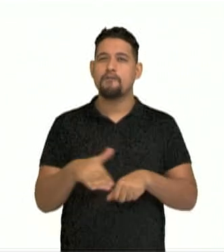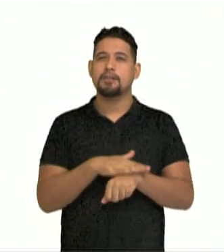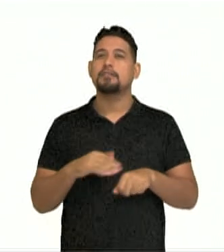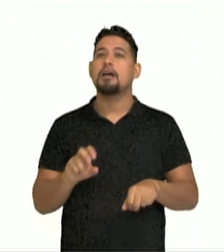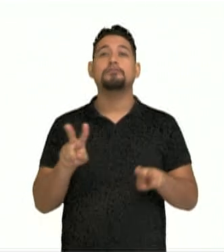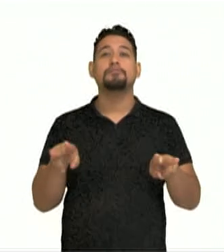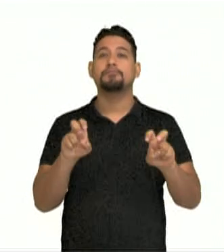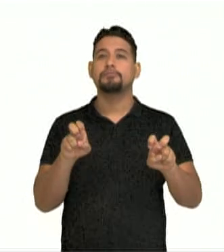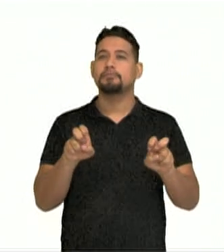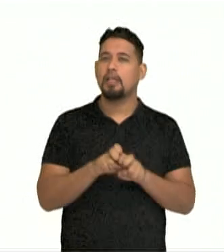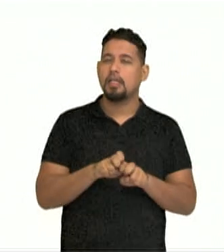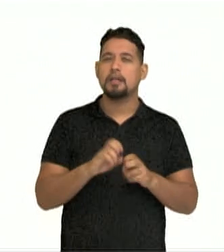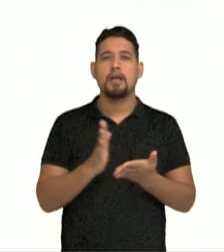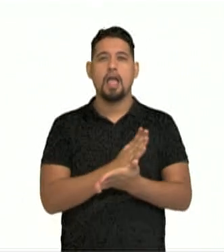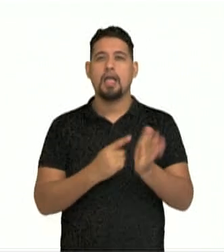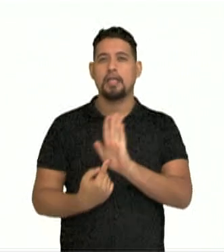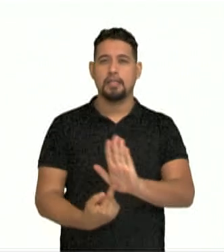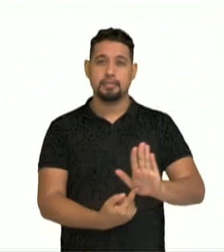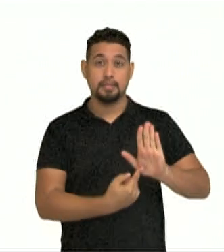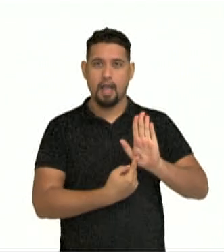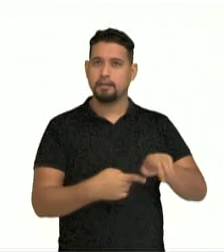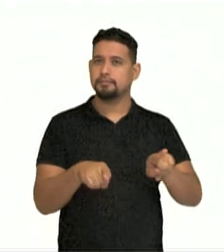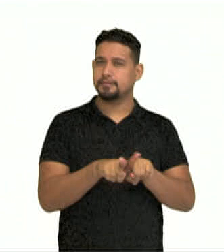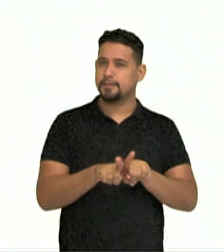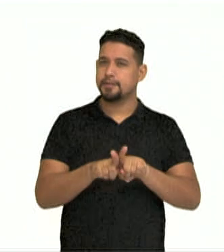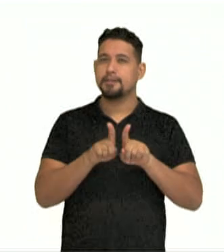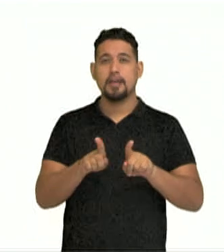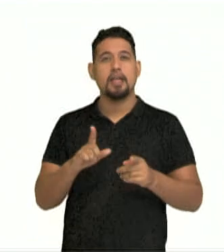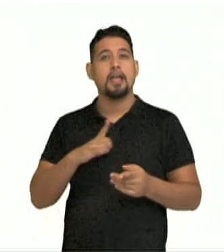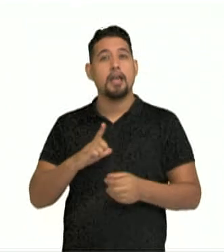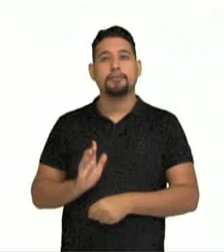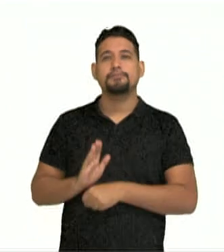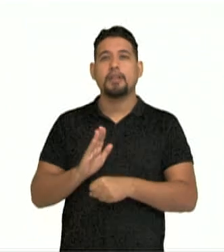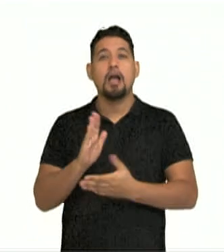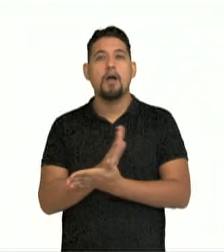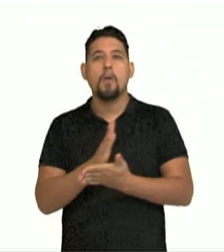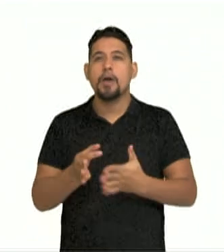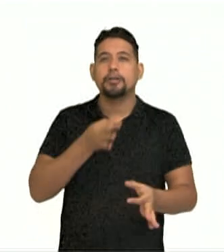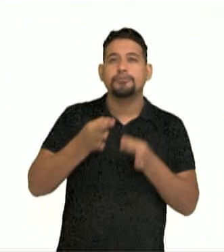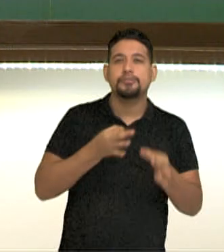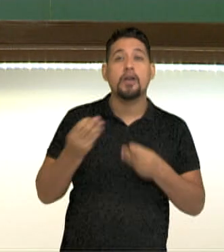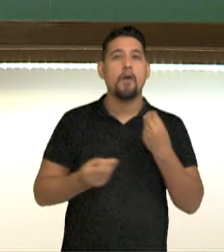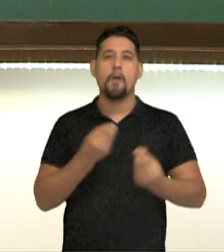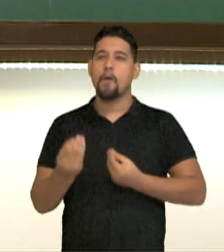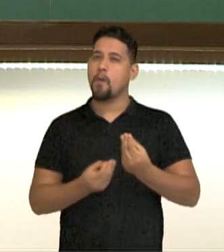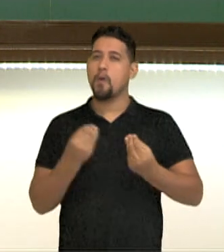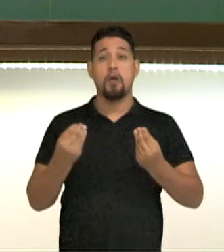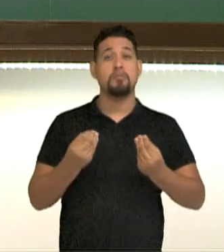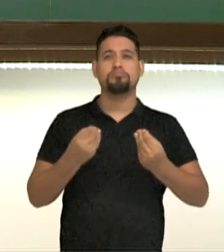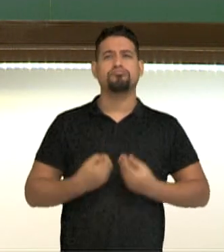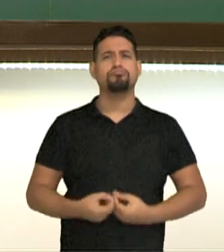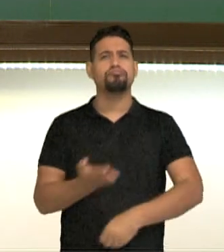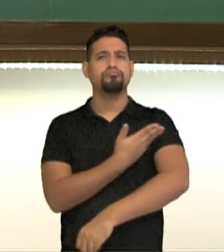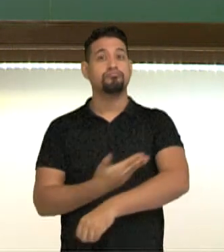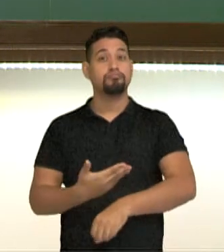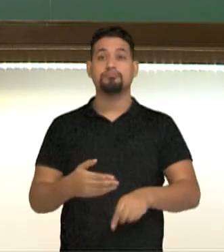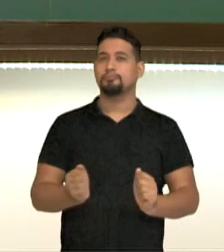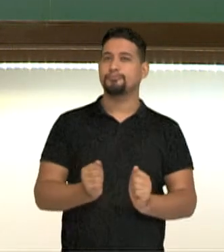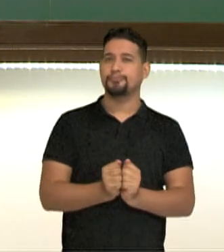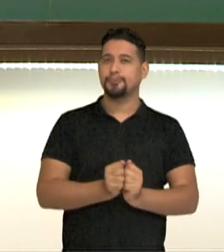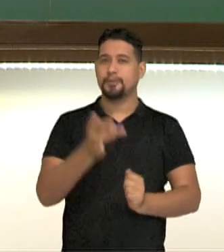sobre essas questões da apresentação oral e dar para você algumas dicas de como se comportar quando for falar em